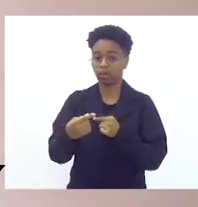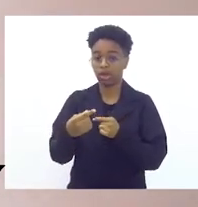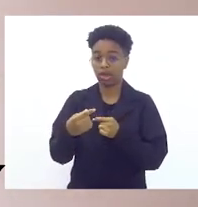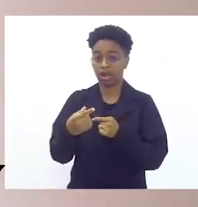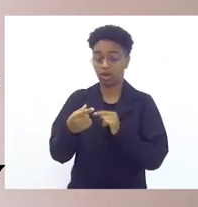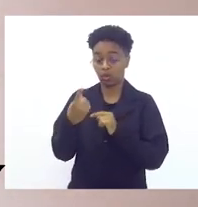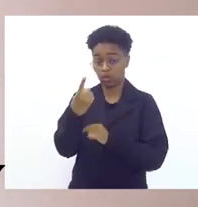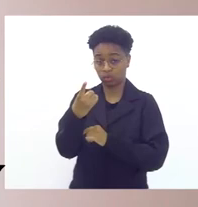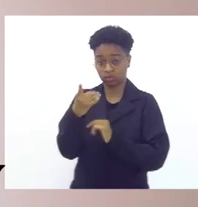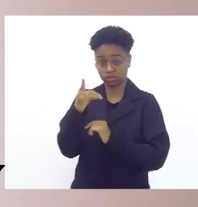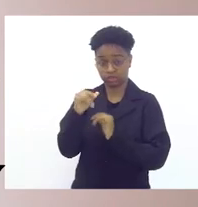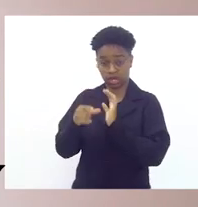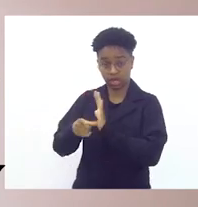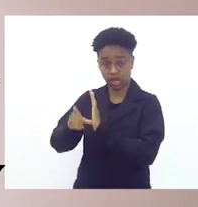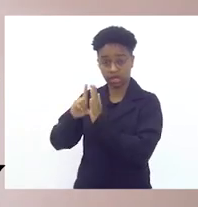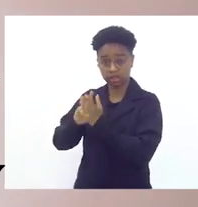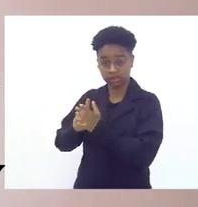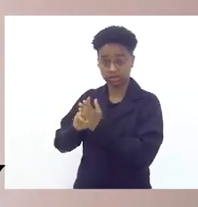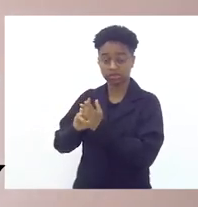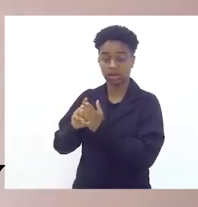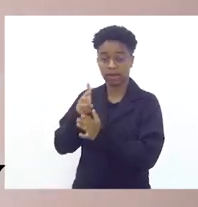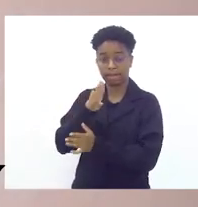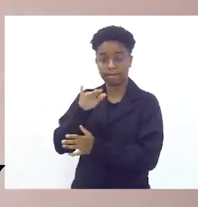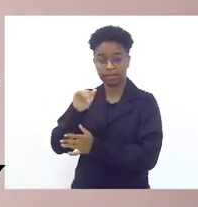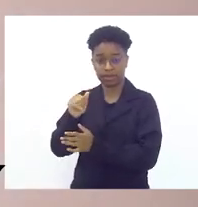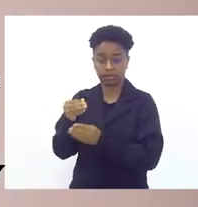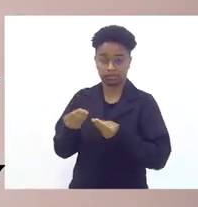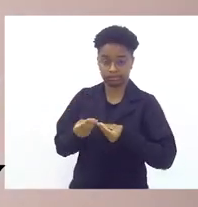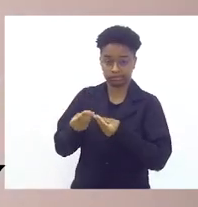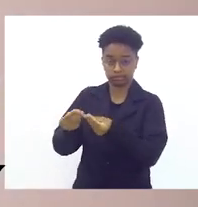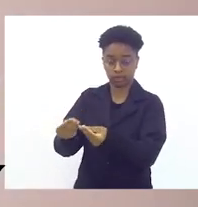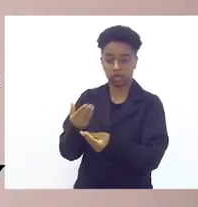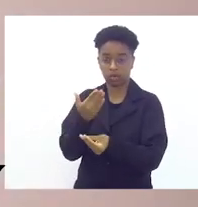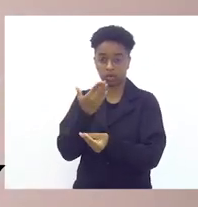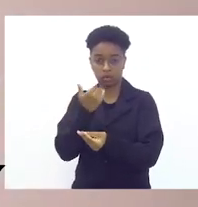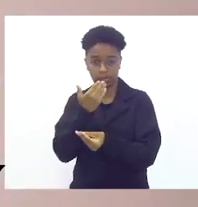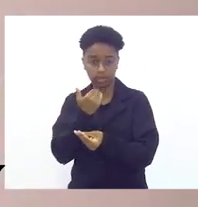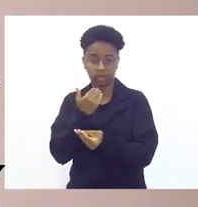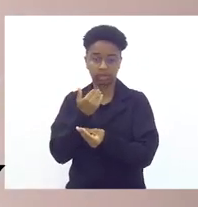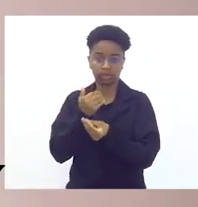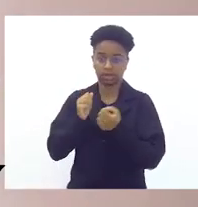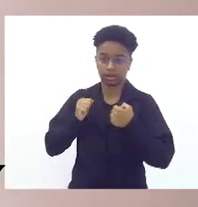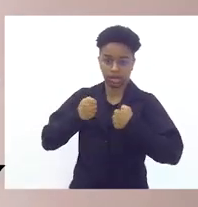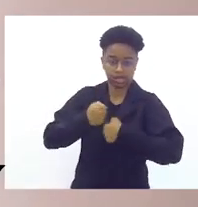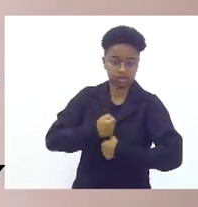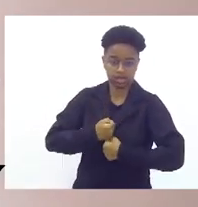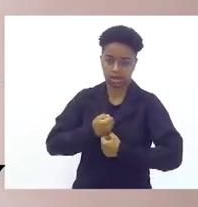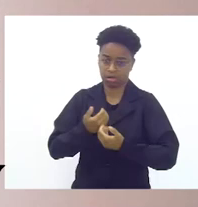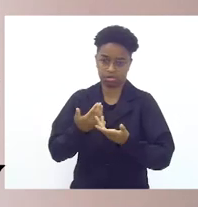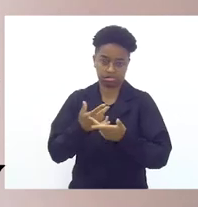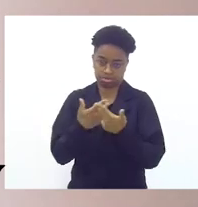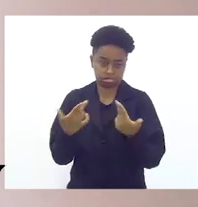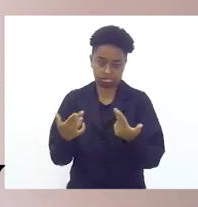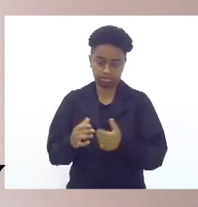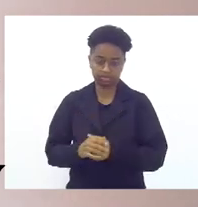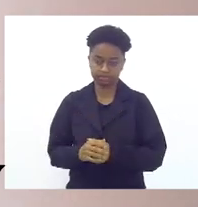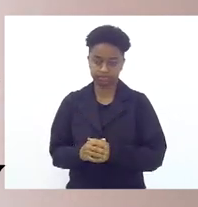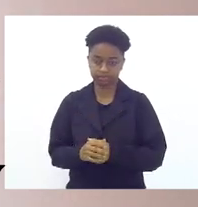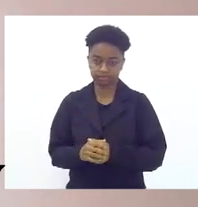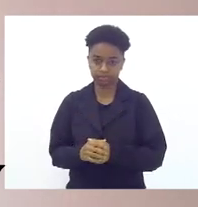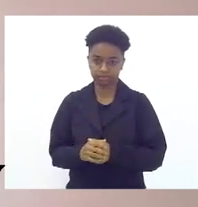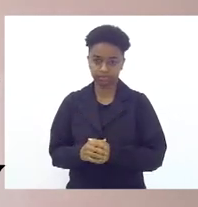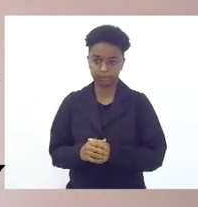dia antes levar umas pertences comida agasalho e tudo mais e